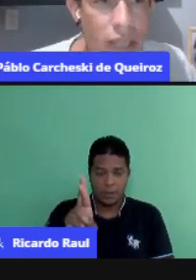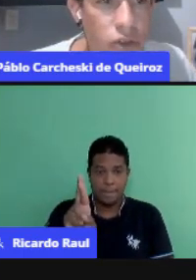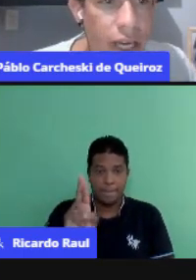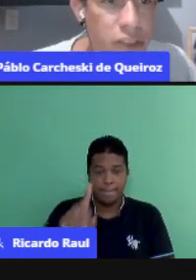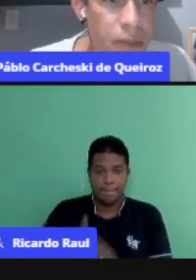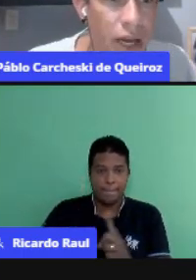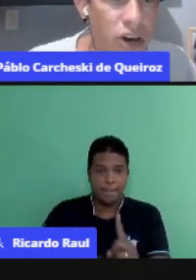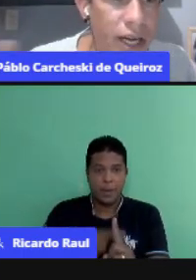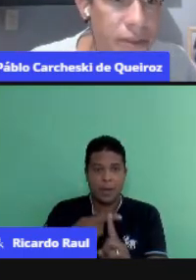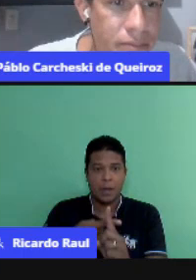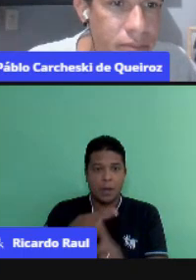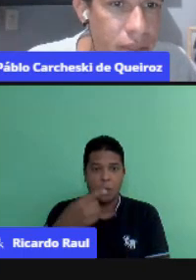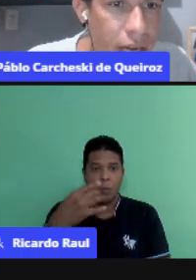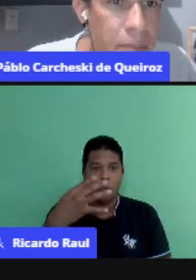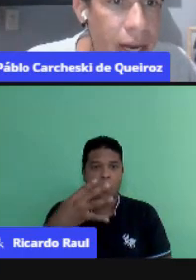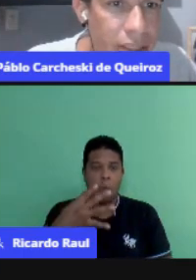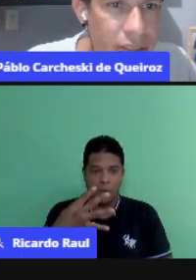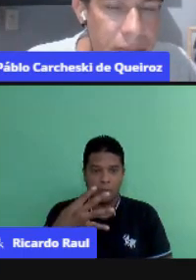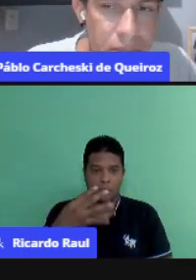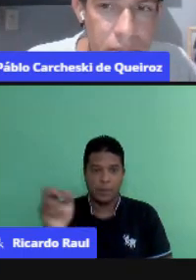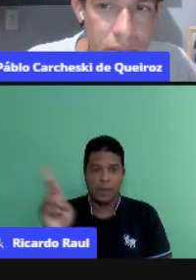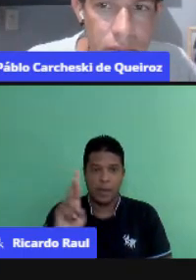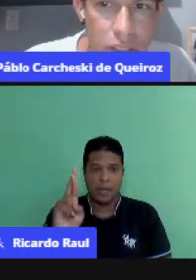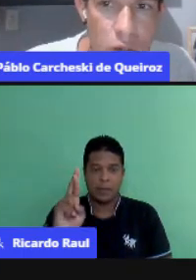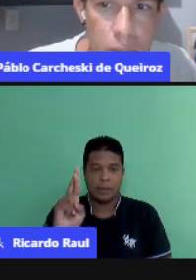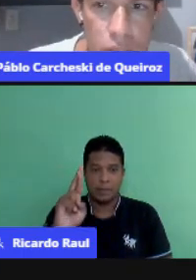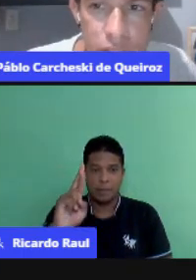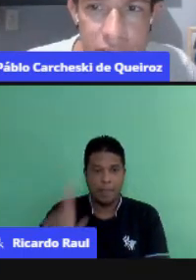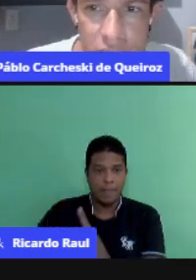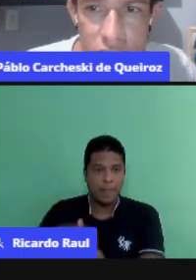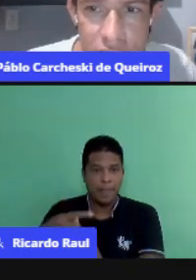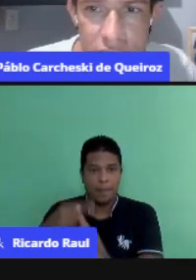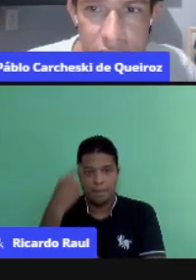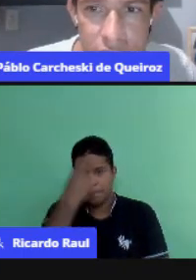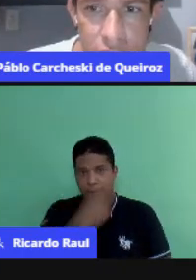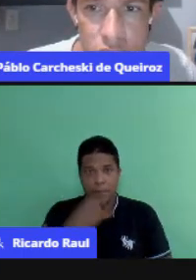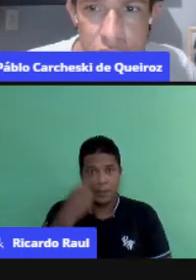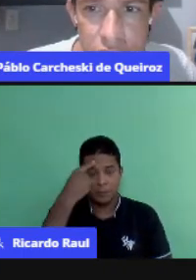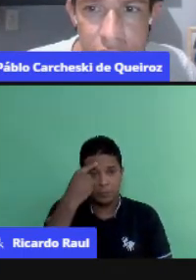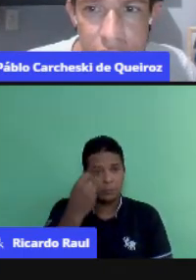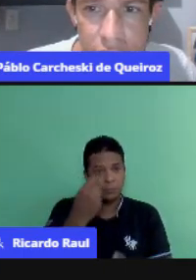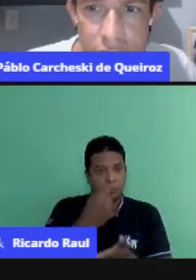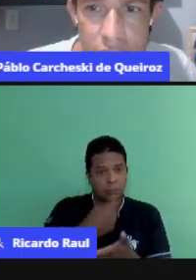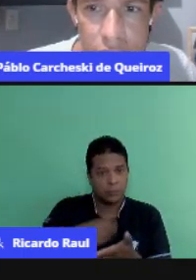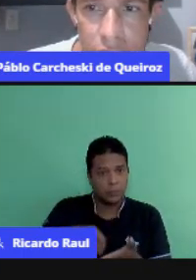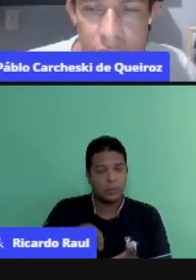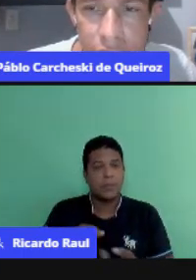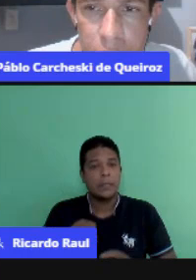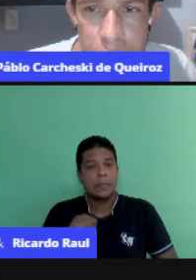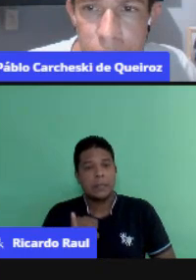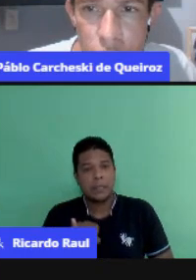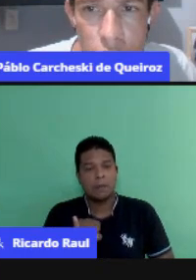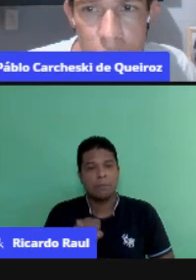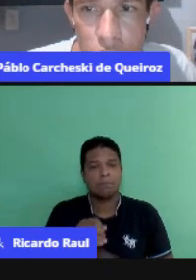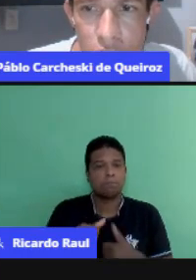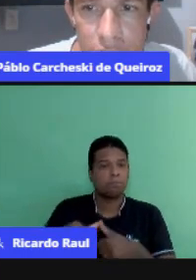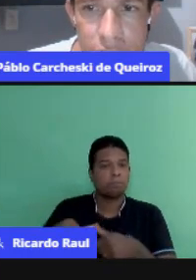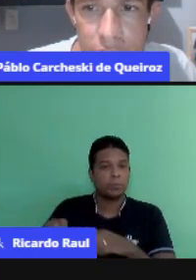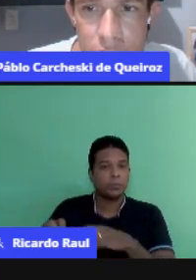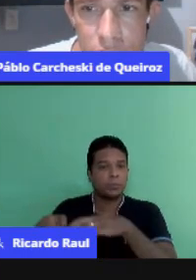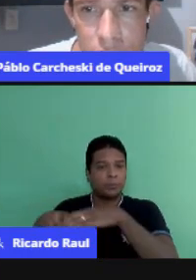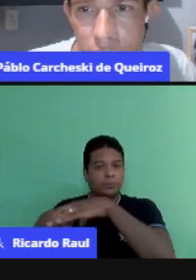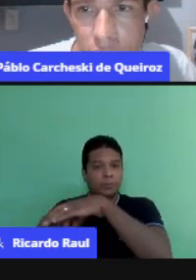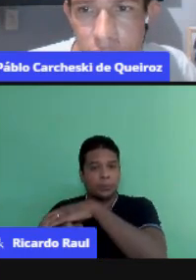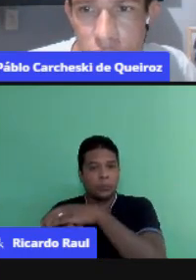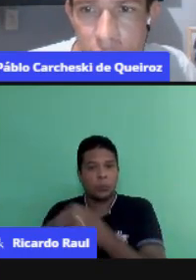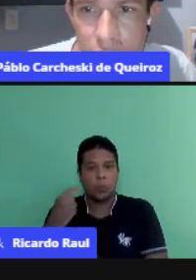Mais R$4 pela hora a mais, né? Então pode ser escrito assim, né? Se eu fiquei 1 hora,